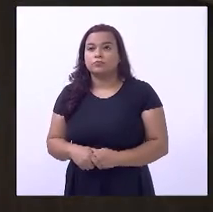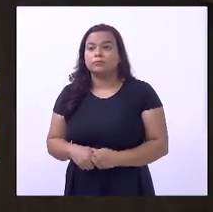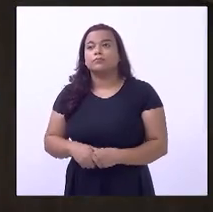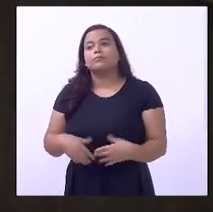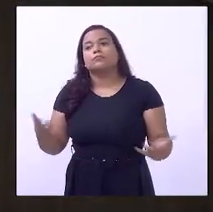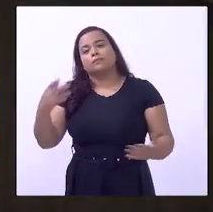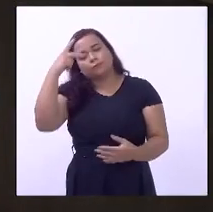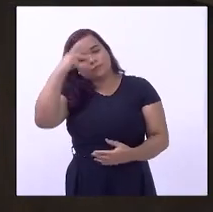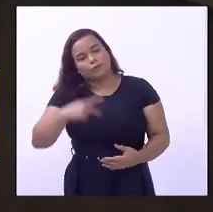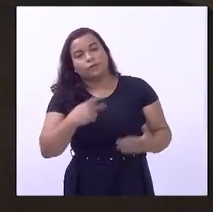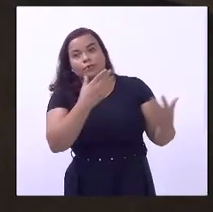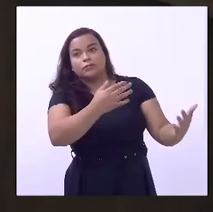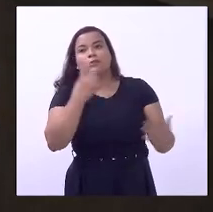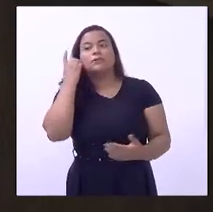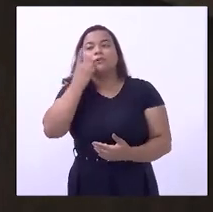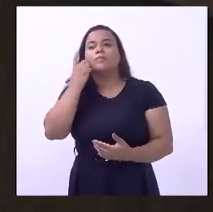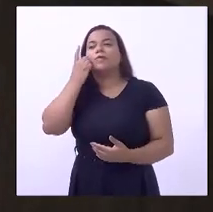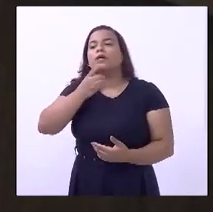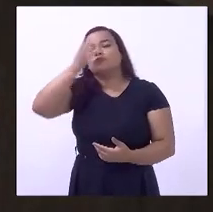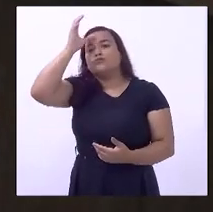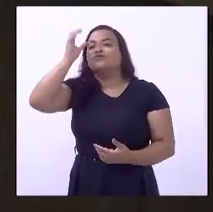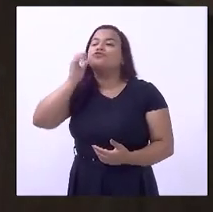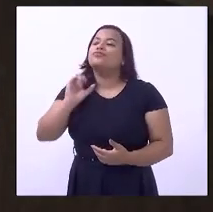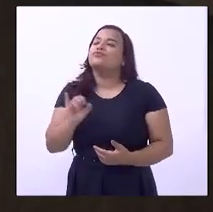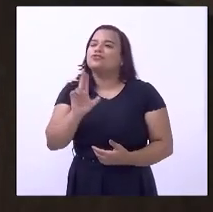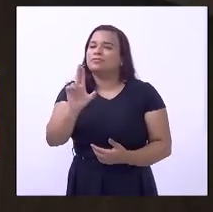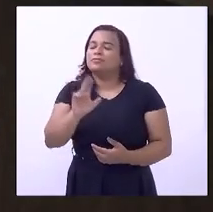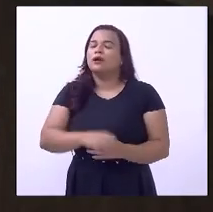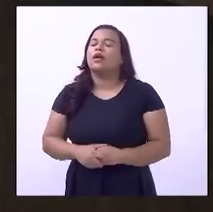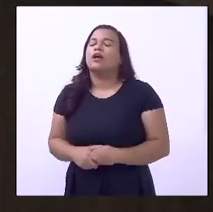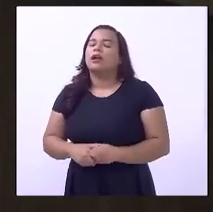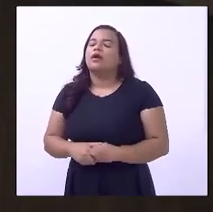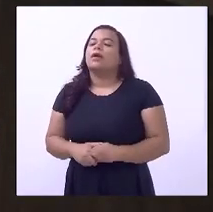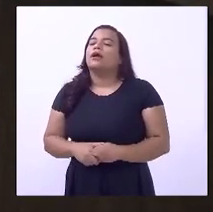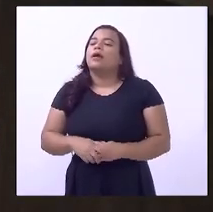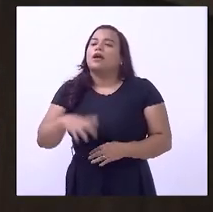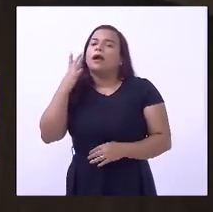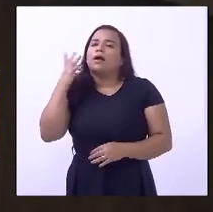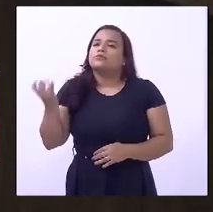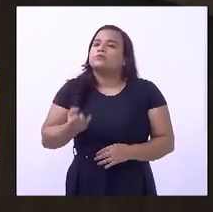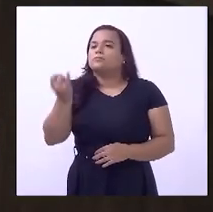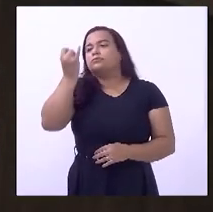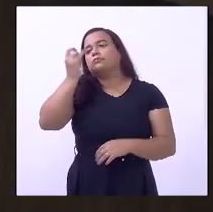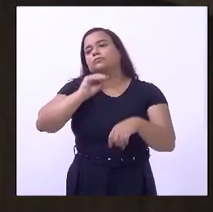Senhora Presidenta, deputada Tia Ju, acho